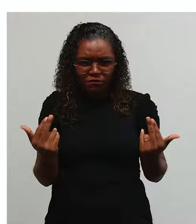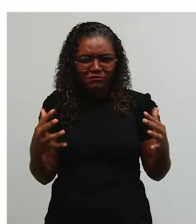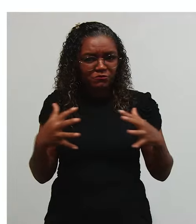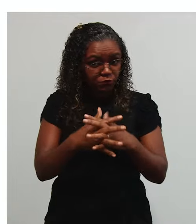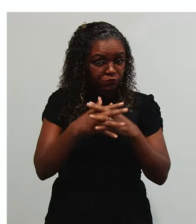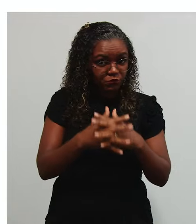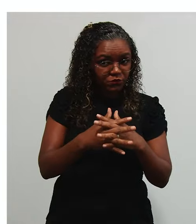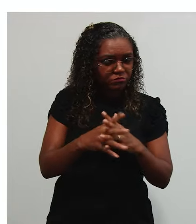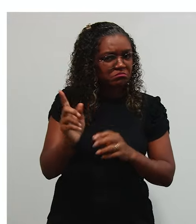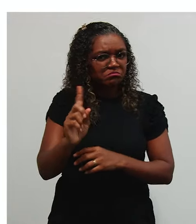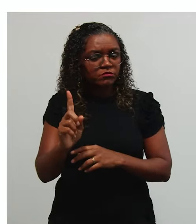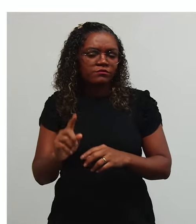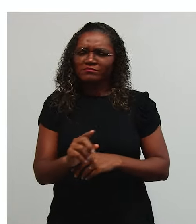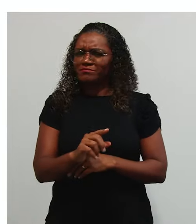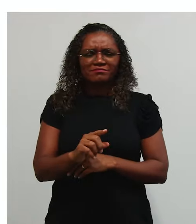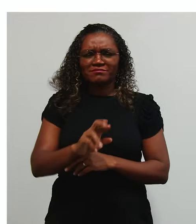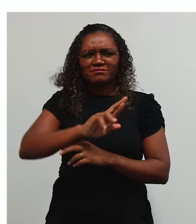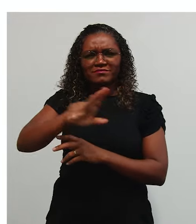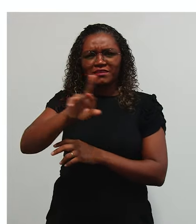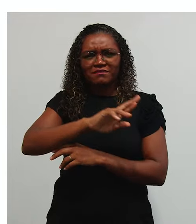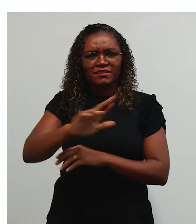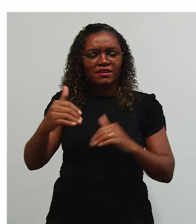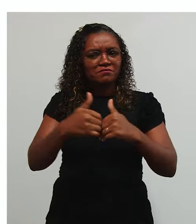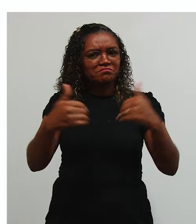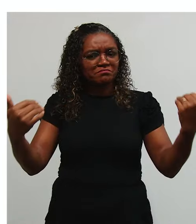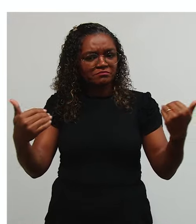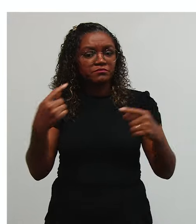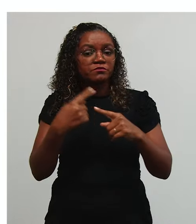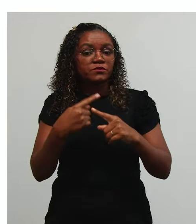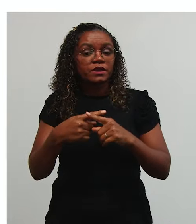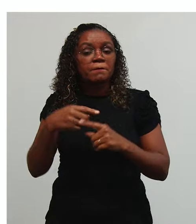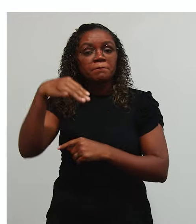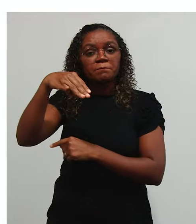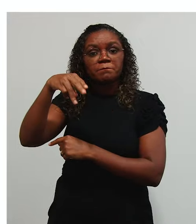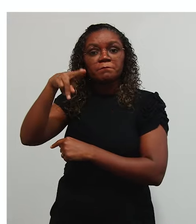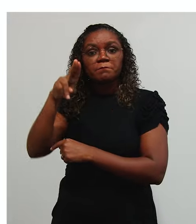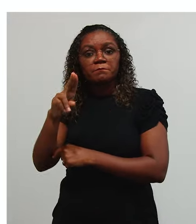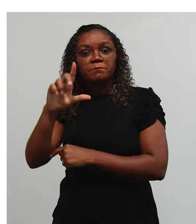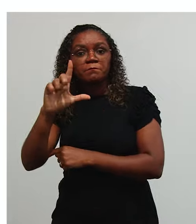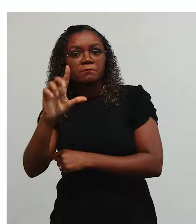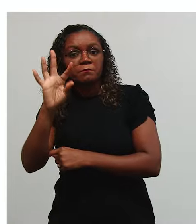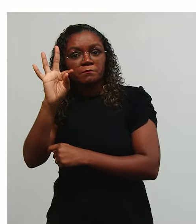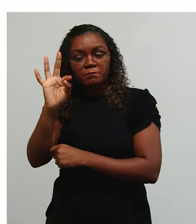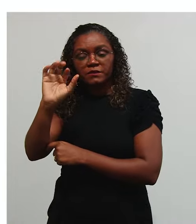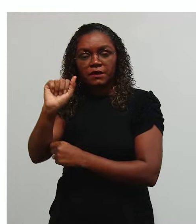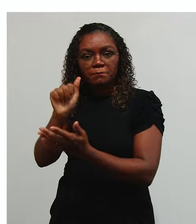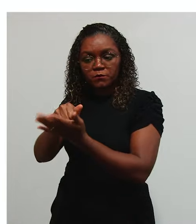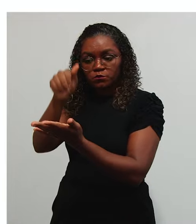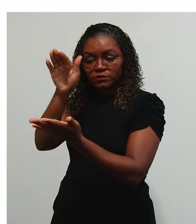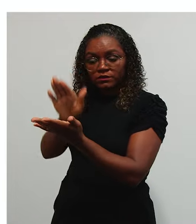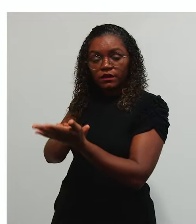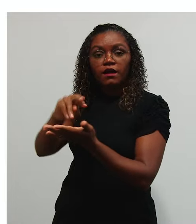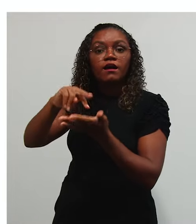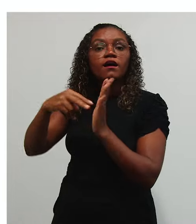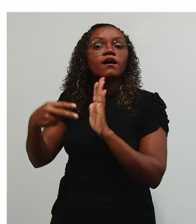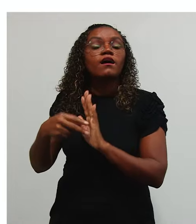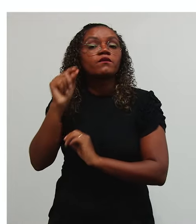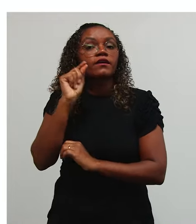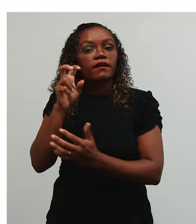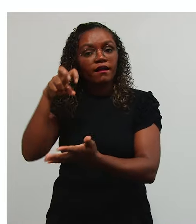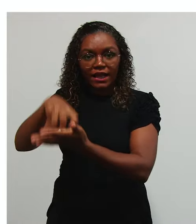se confundem não gente a multa é uma sanção é um castigo Vamos pensar assim que